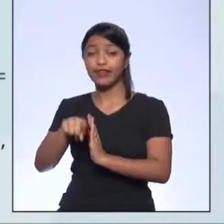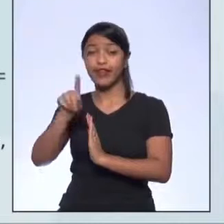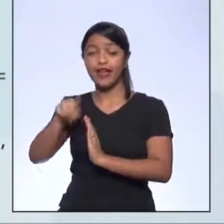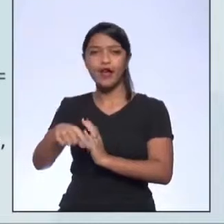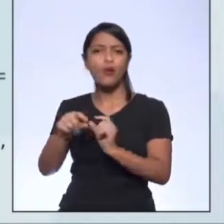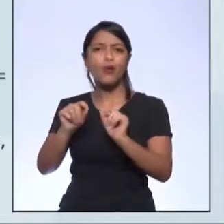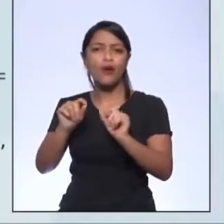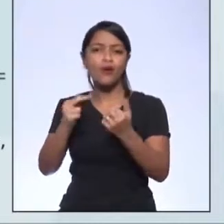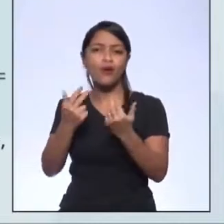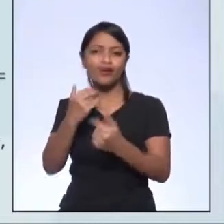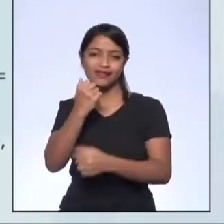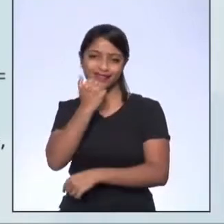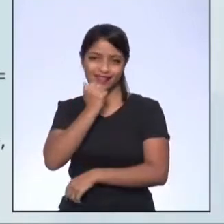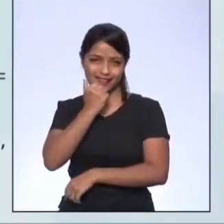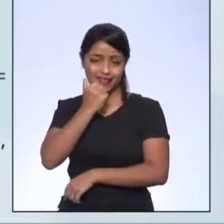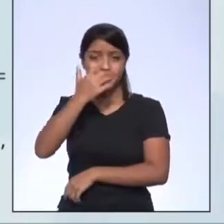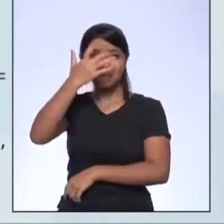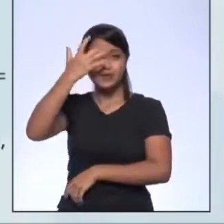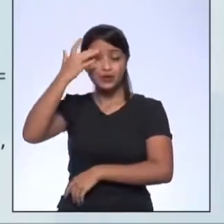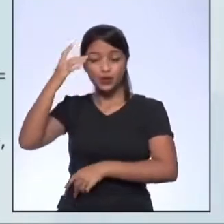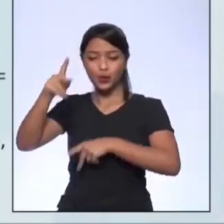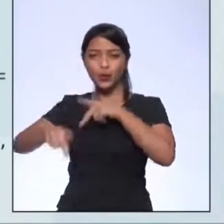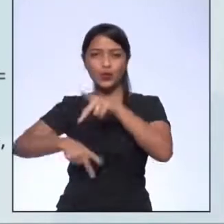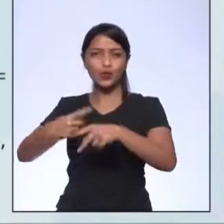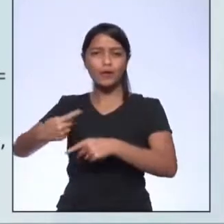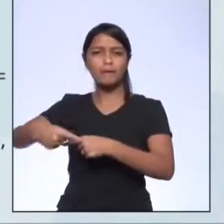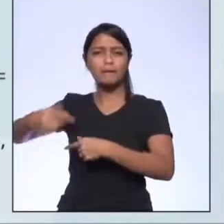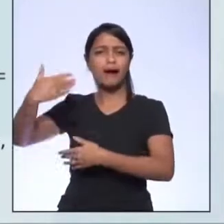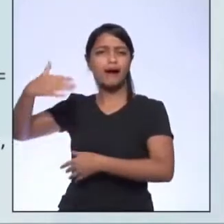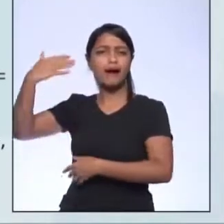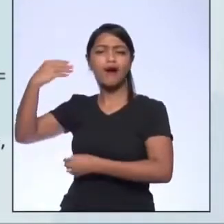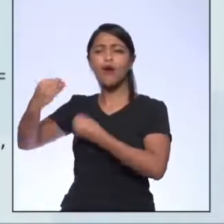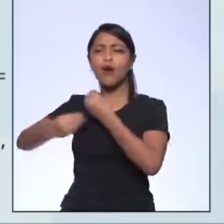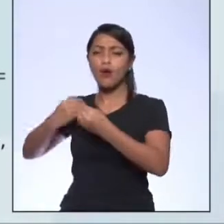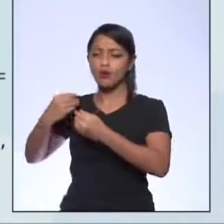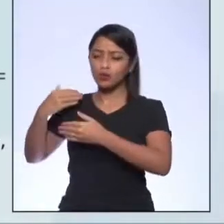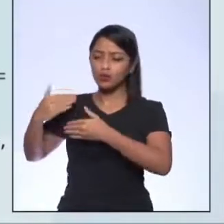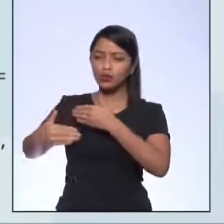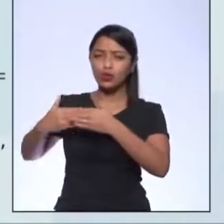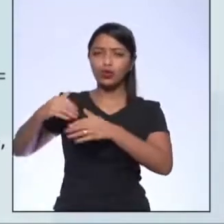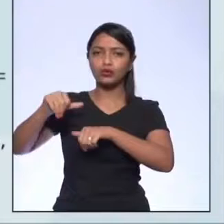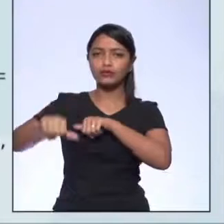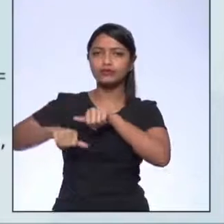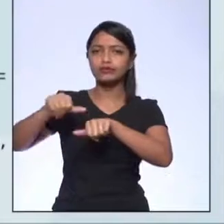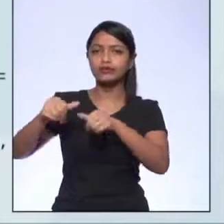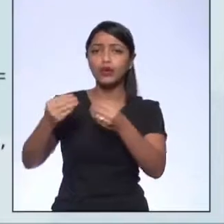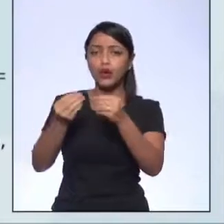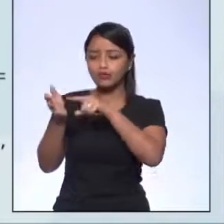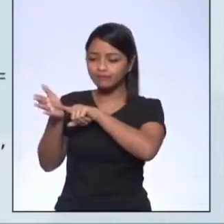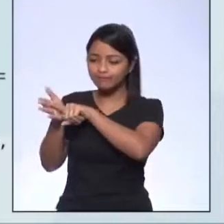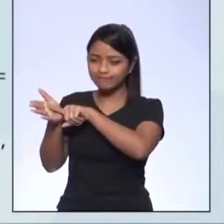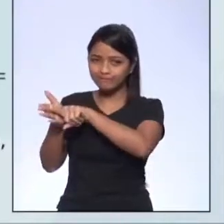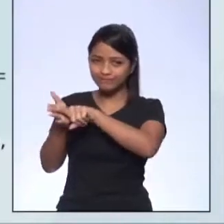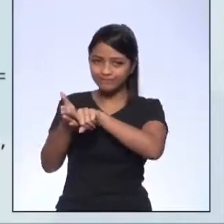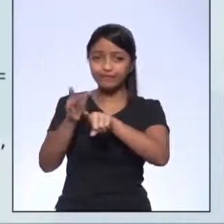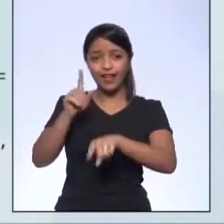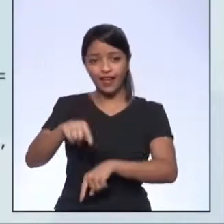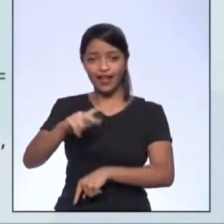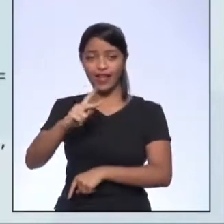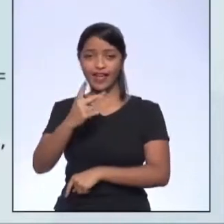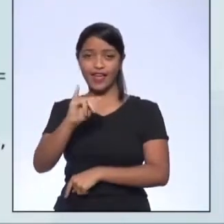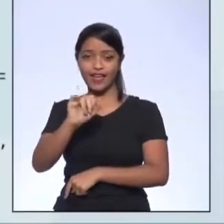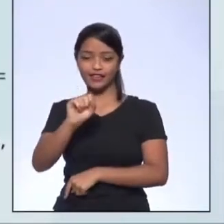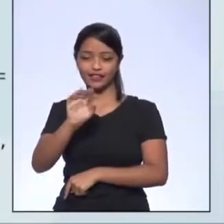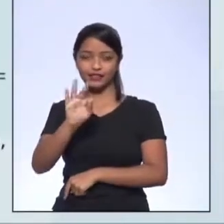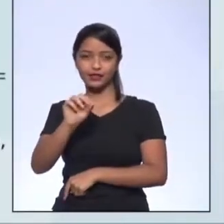passado da humanidade e o seu processo de evolução e transformação. Veja estes exemplos. A